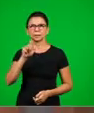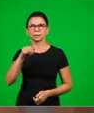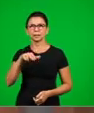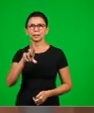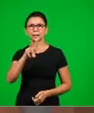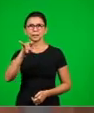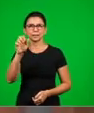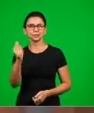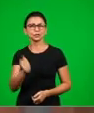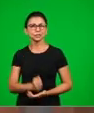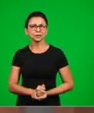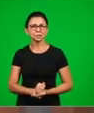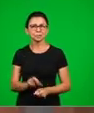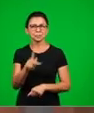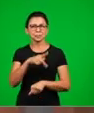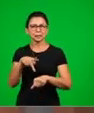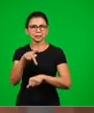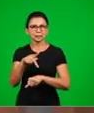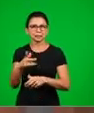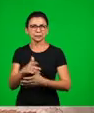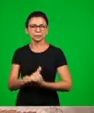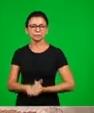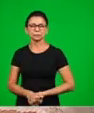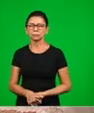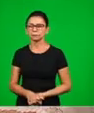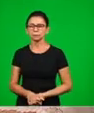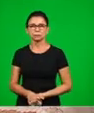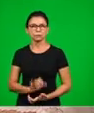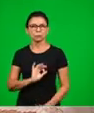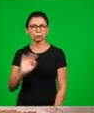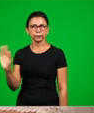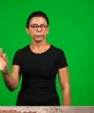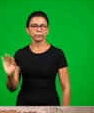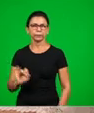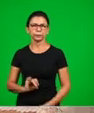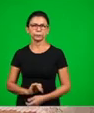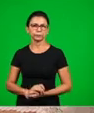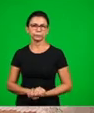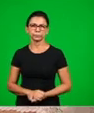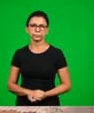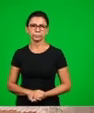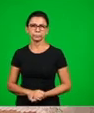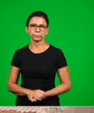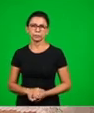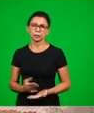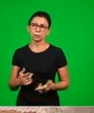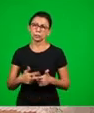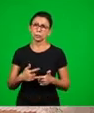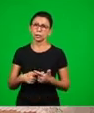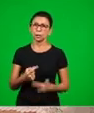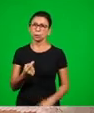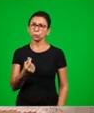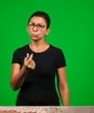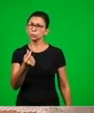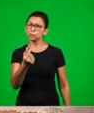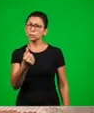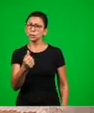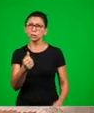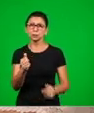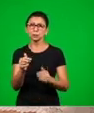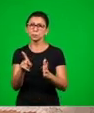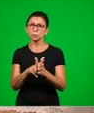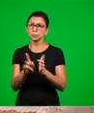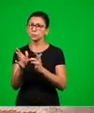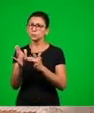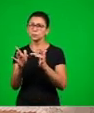Meus irmãos, isso é ridículo. Nós estamos lidando com dinheiro, recursos, que é de Jesus, do